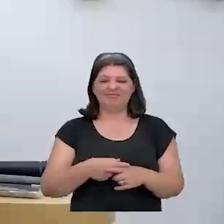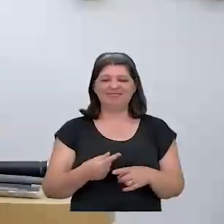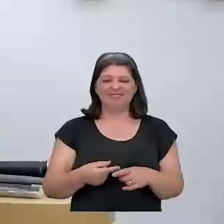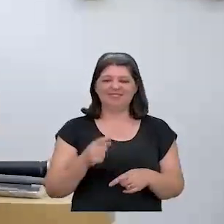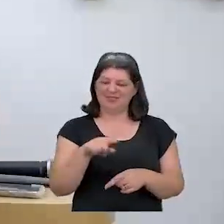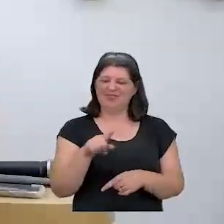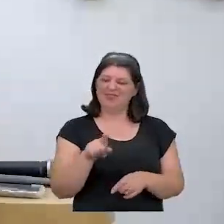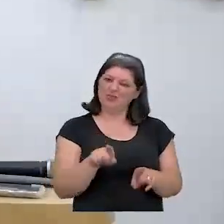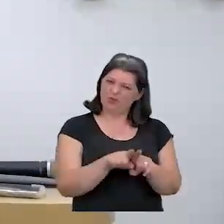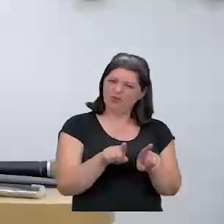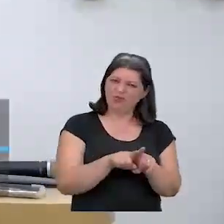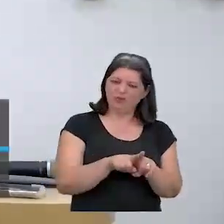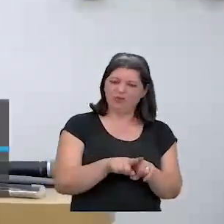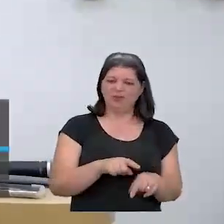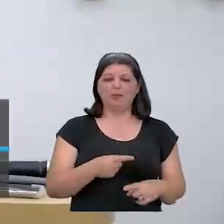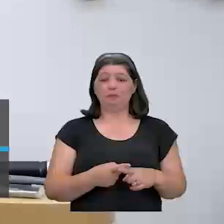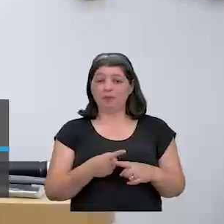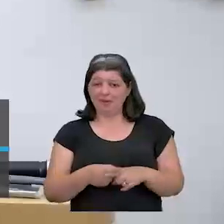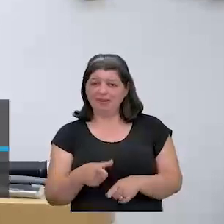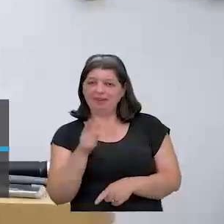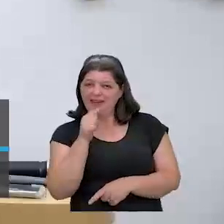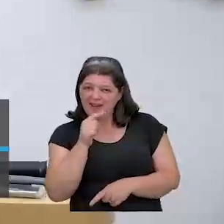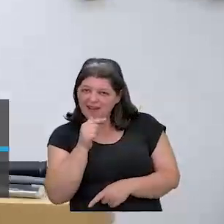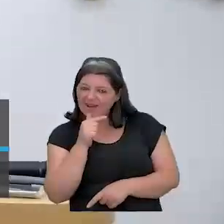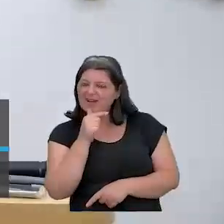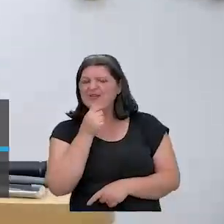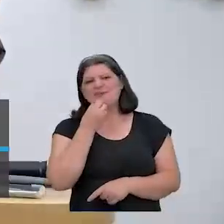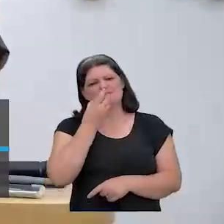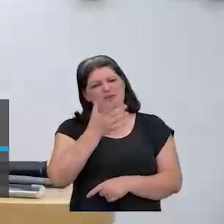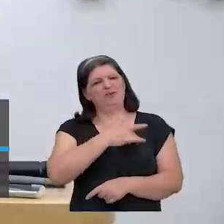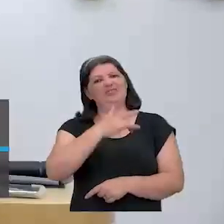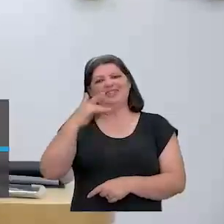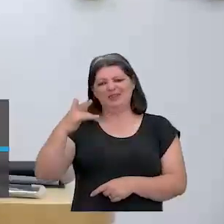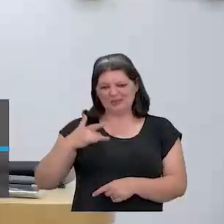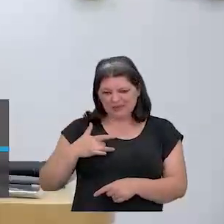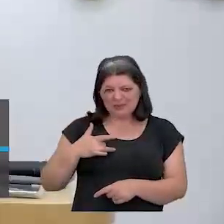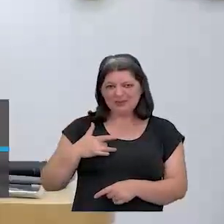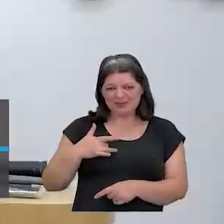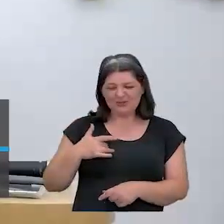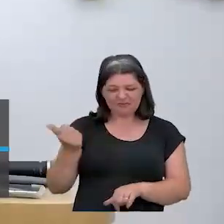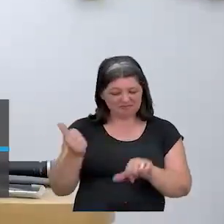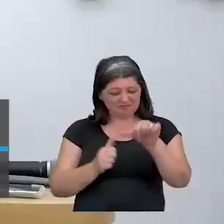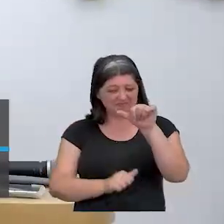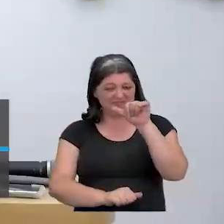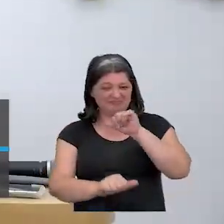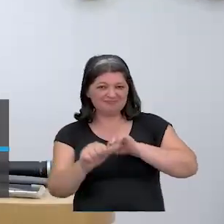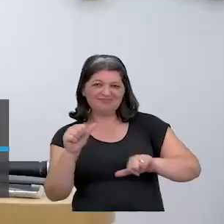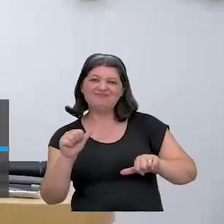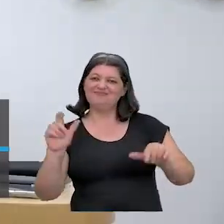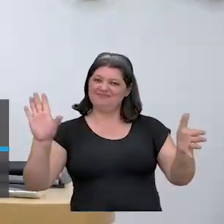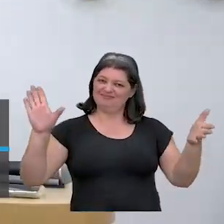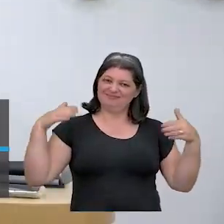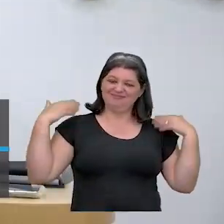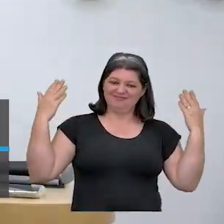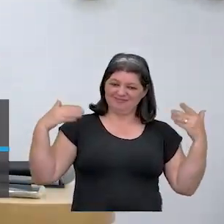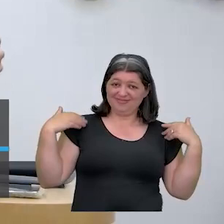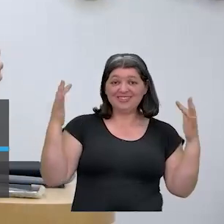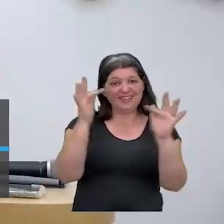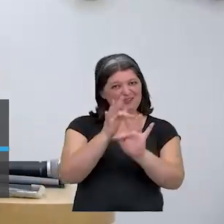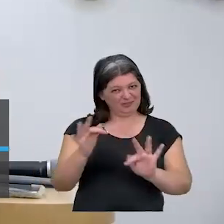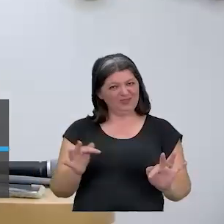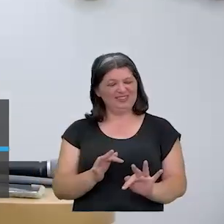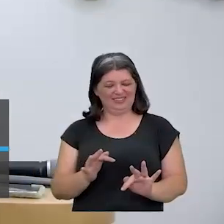você também. Água hidrata você. Água transforma você em uma pessoa muito mais alegre, feliz